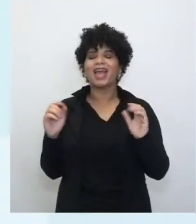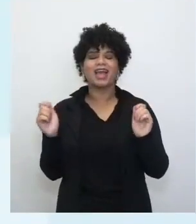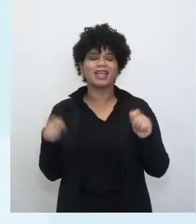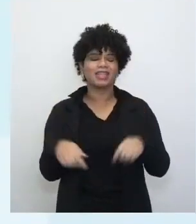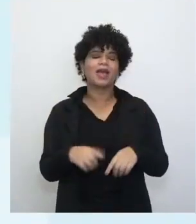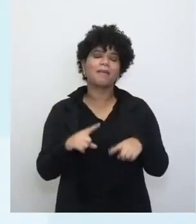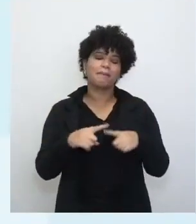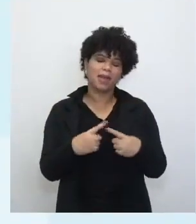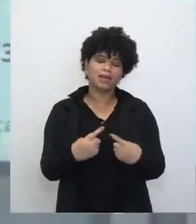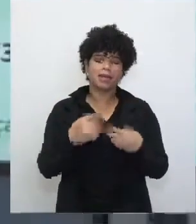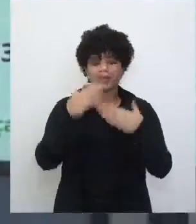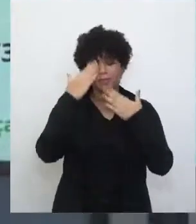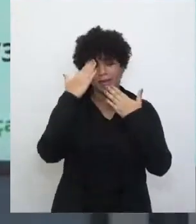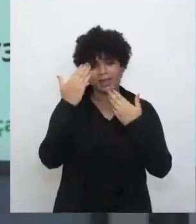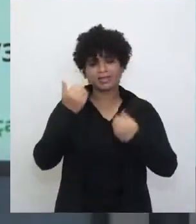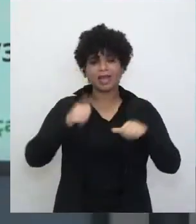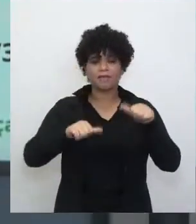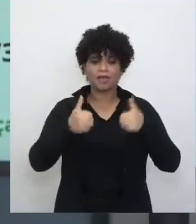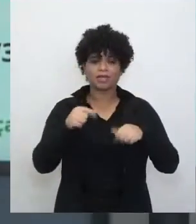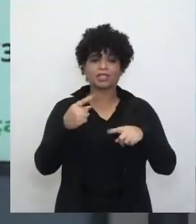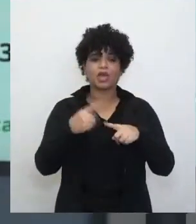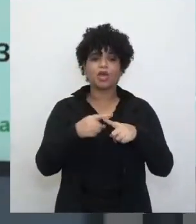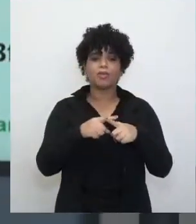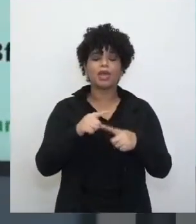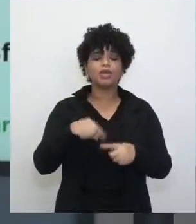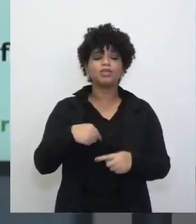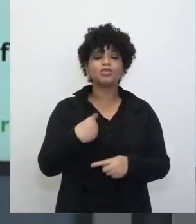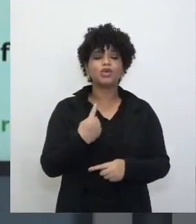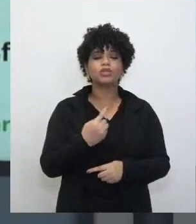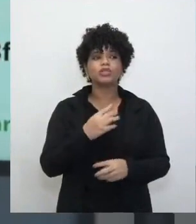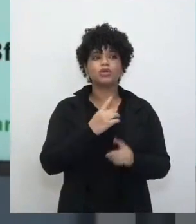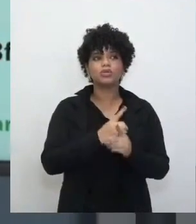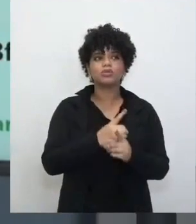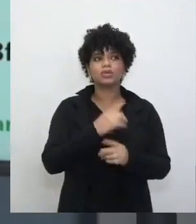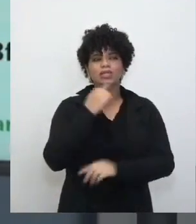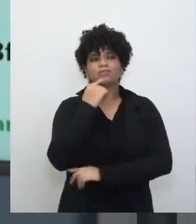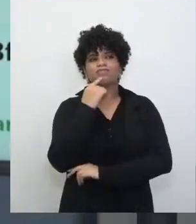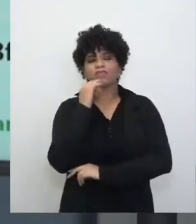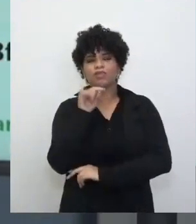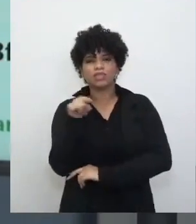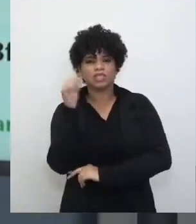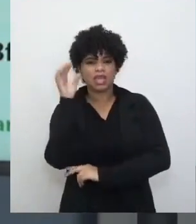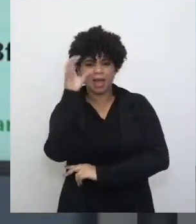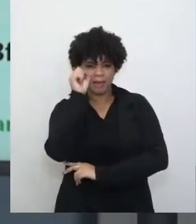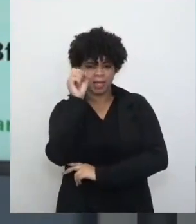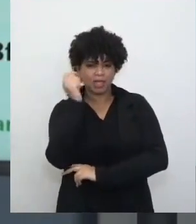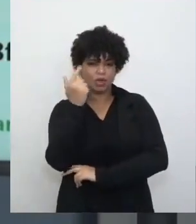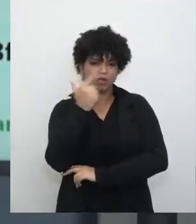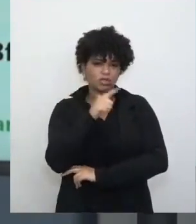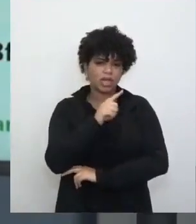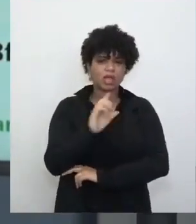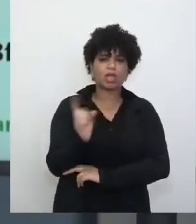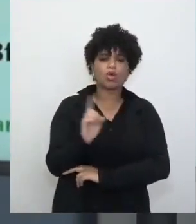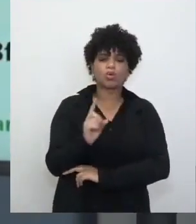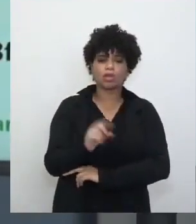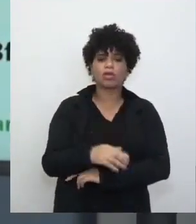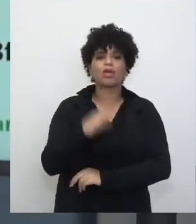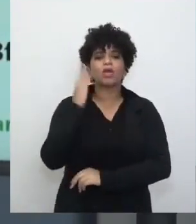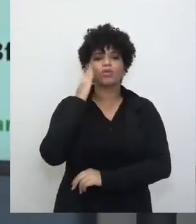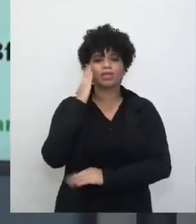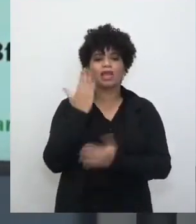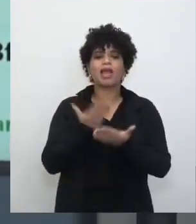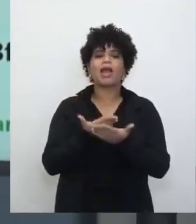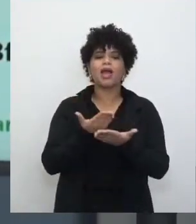sempre agradeço essa avaliação, porque através dela a gente consegue descobrir se vocês estão conseguindo aprender o que a gente está querendo ensinar. Sei que essa aula